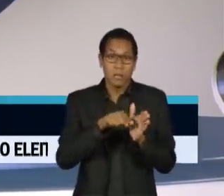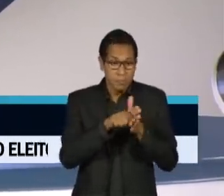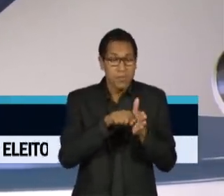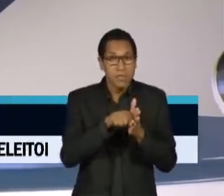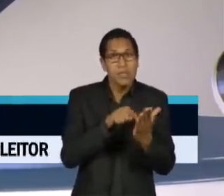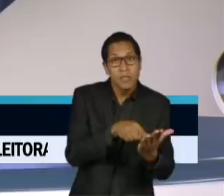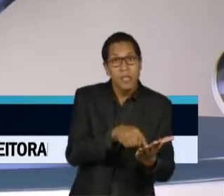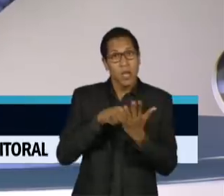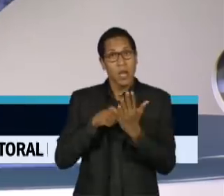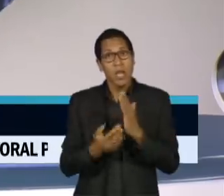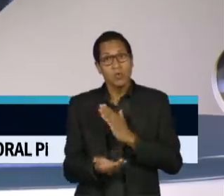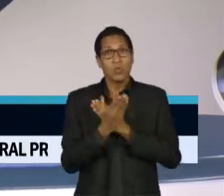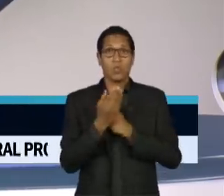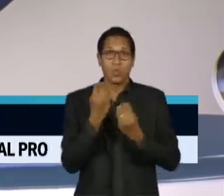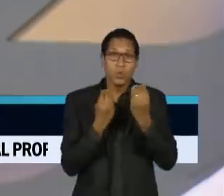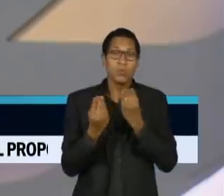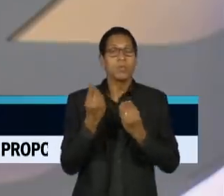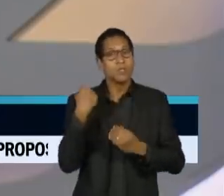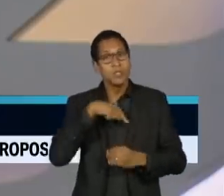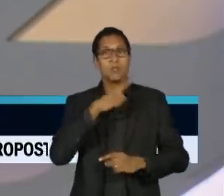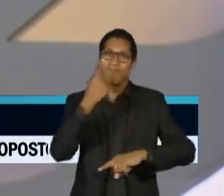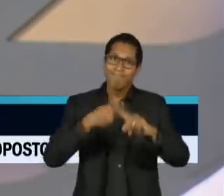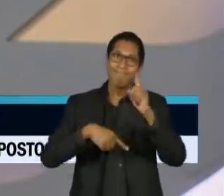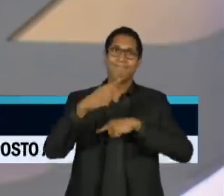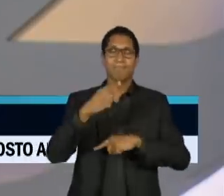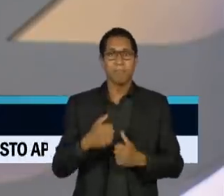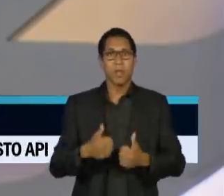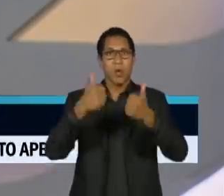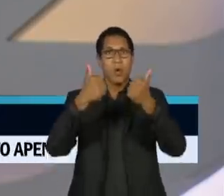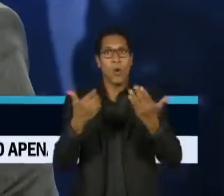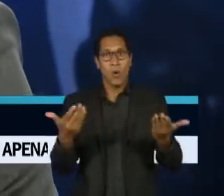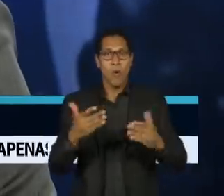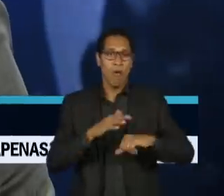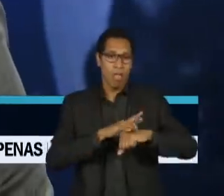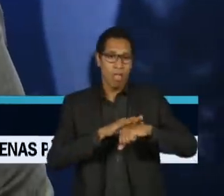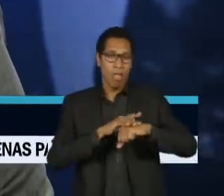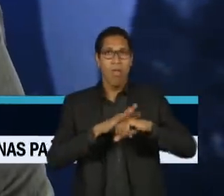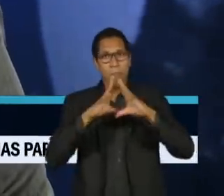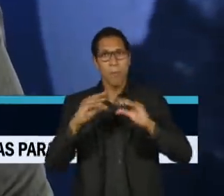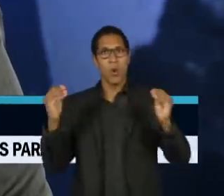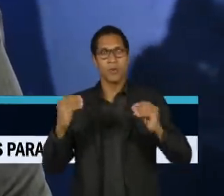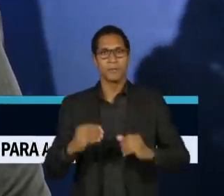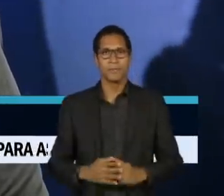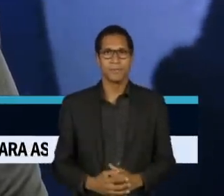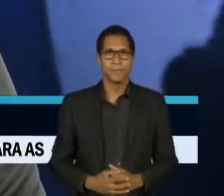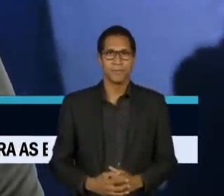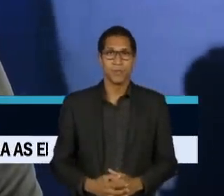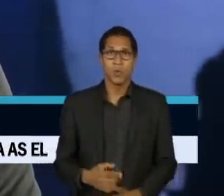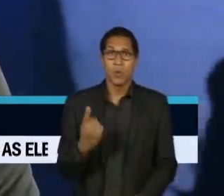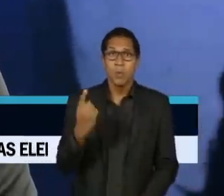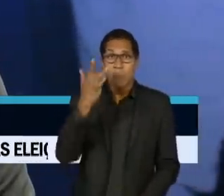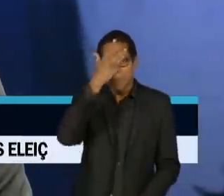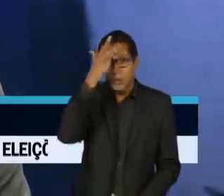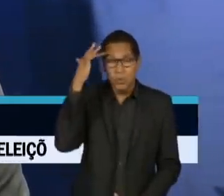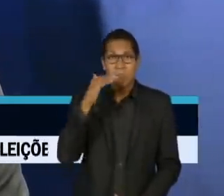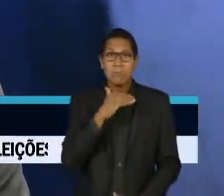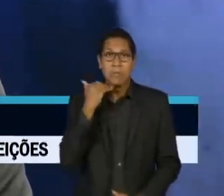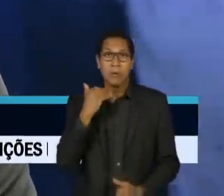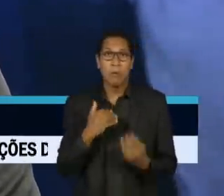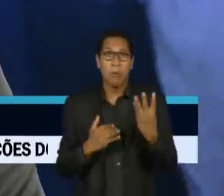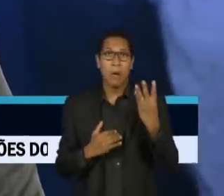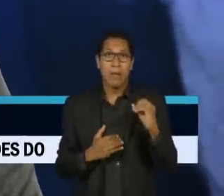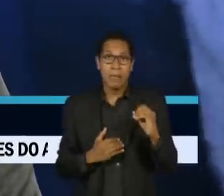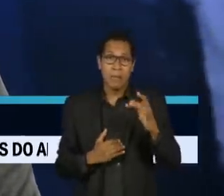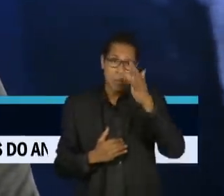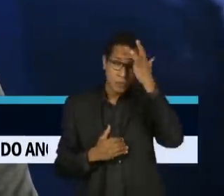vem as soluções para desafios como esses que você está colocando, né? Uma pessoa morreu e mais de 40 ficaram feridas depois da erupção